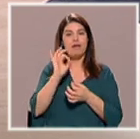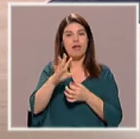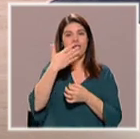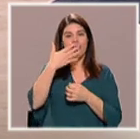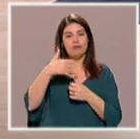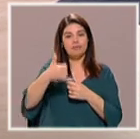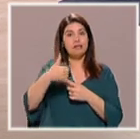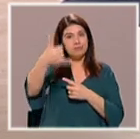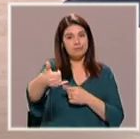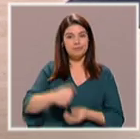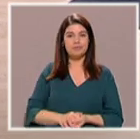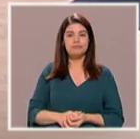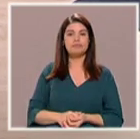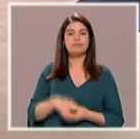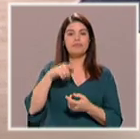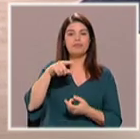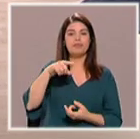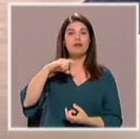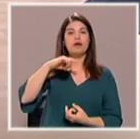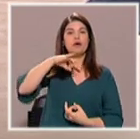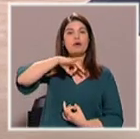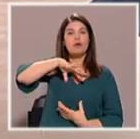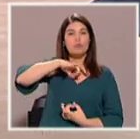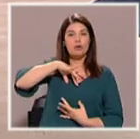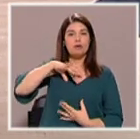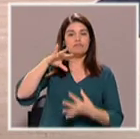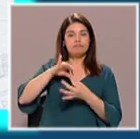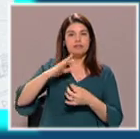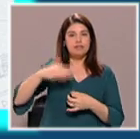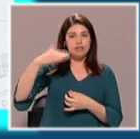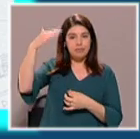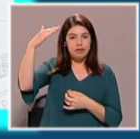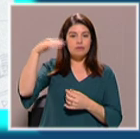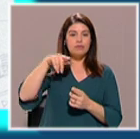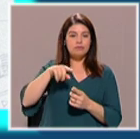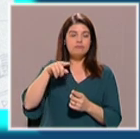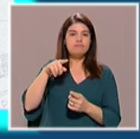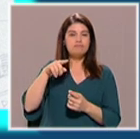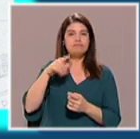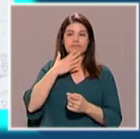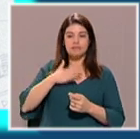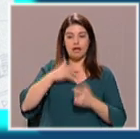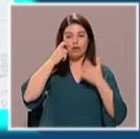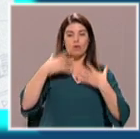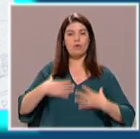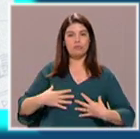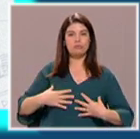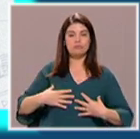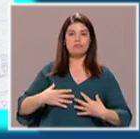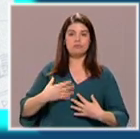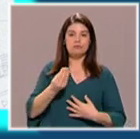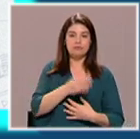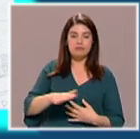outra a seguir. A hormona de crescimento é manifestada essencialmente, é responsável pelo desenvolvimento do nosso corpo durante a infância